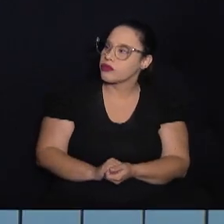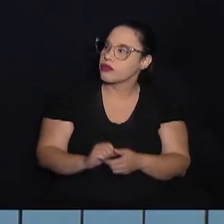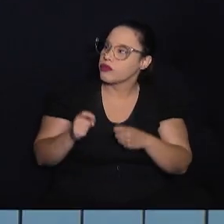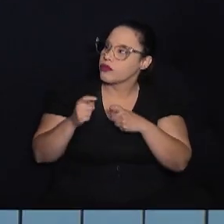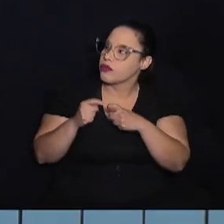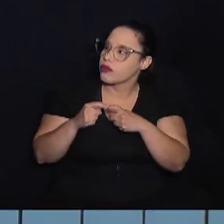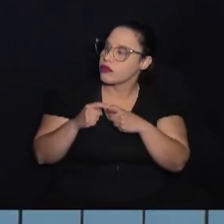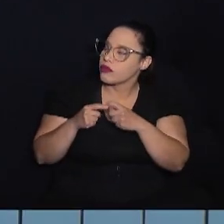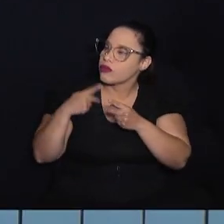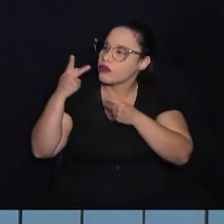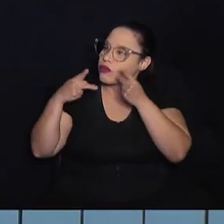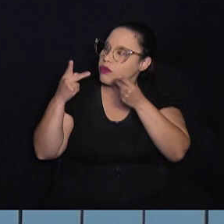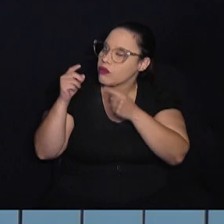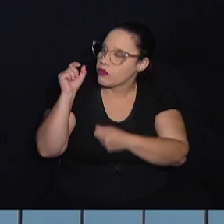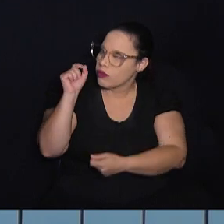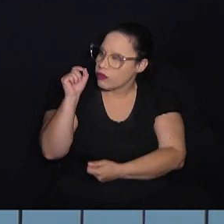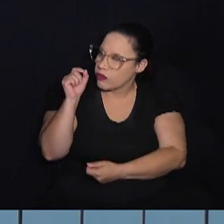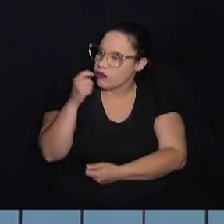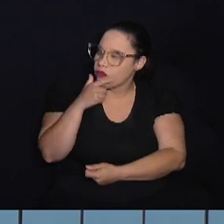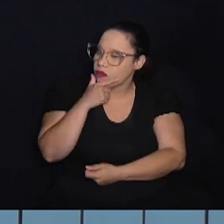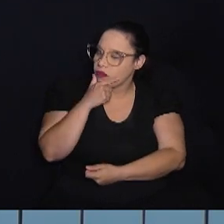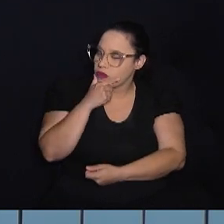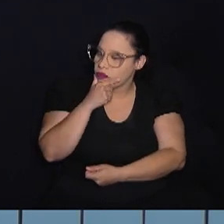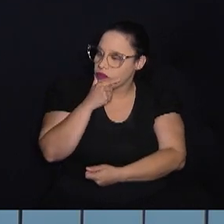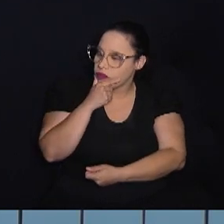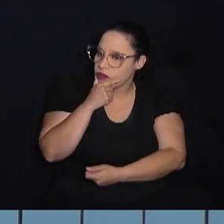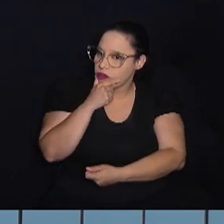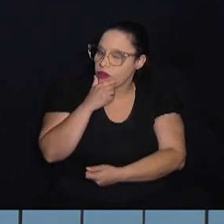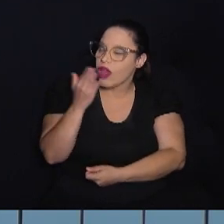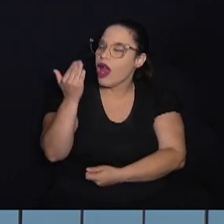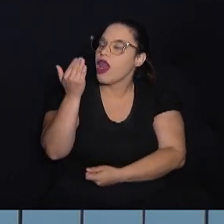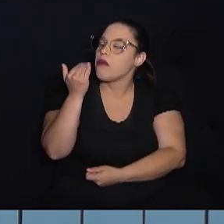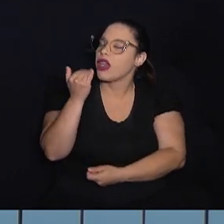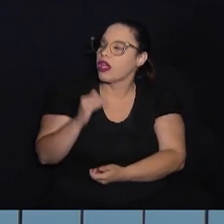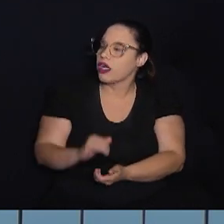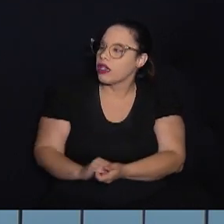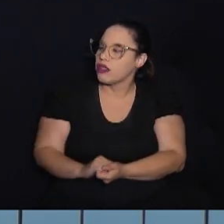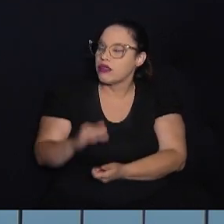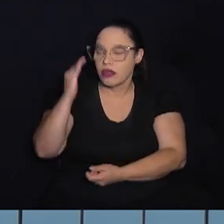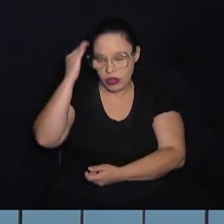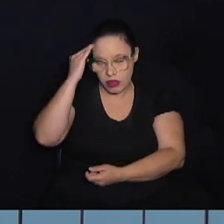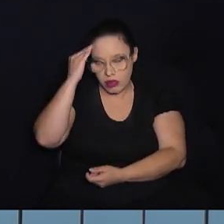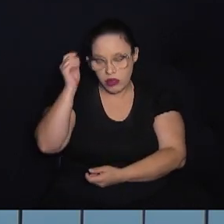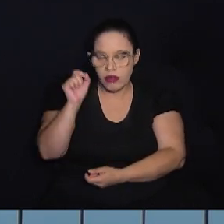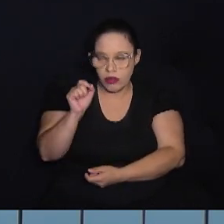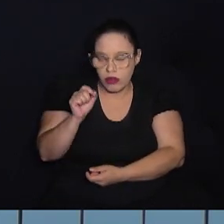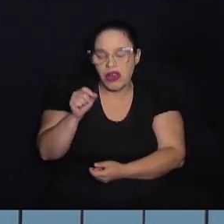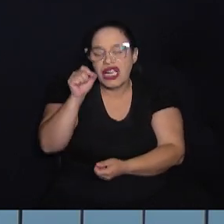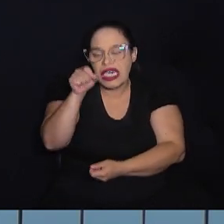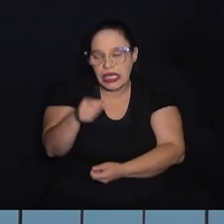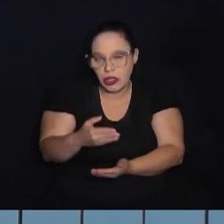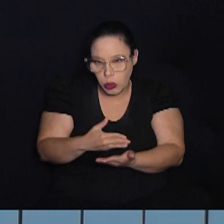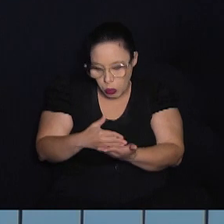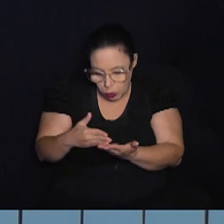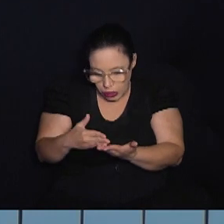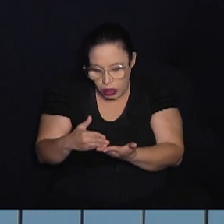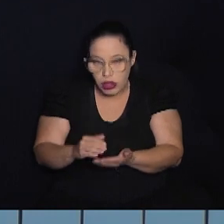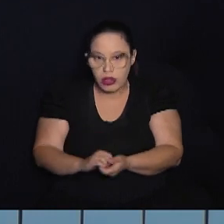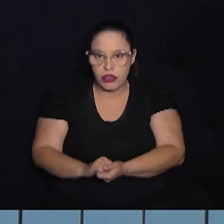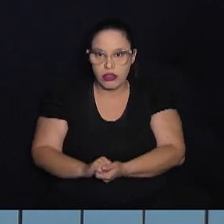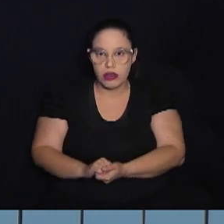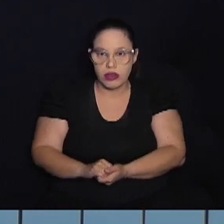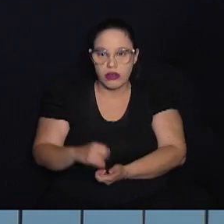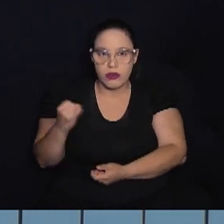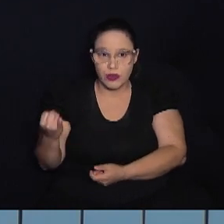Doutor, eu queria que você falasse um pouquinho sobre a alimentação, né? Eu sei que você tocou um pouquinho nesse ponto no começo, mas eu